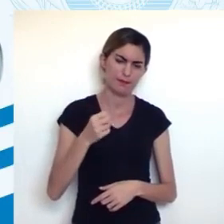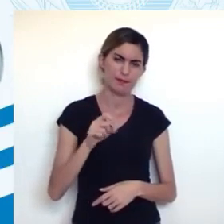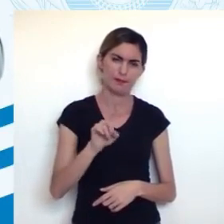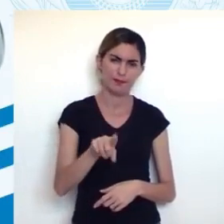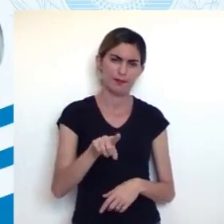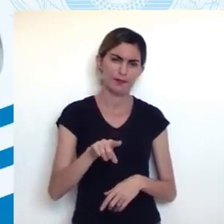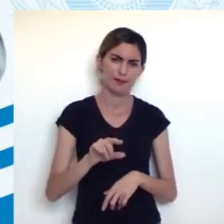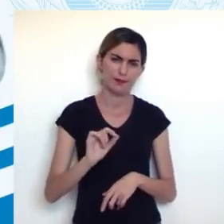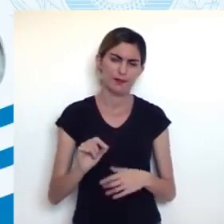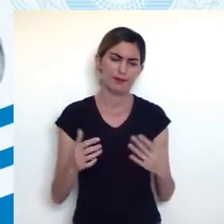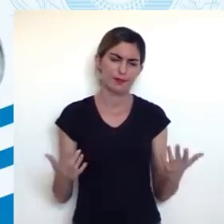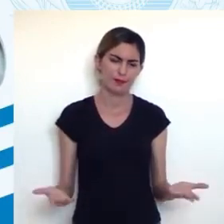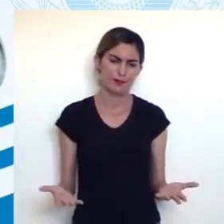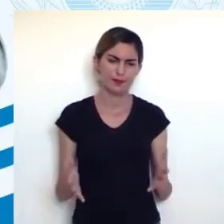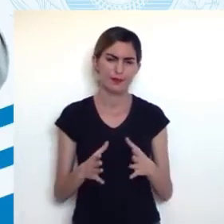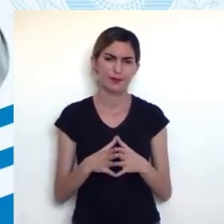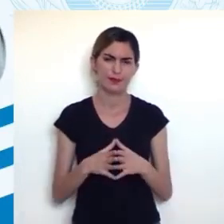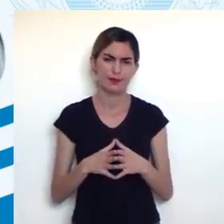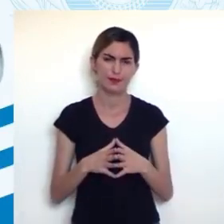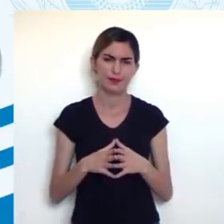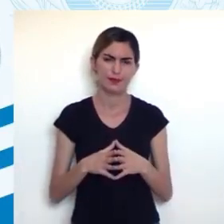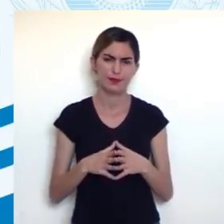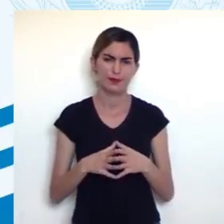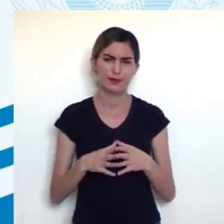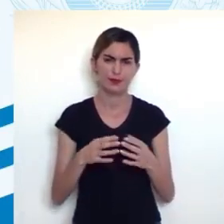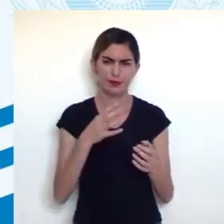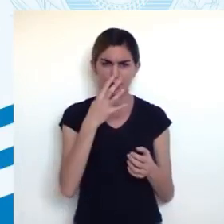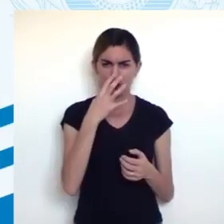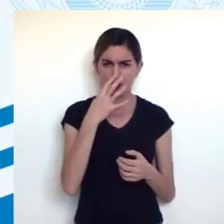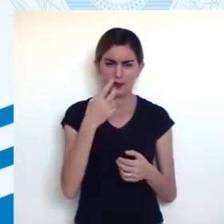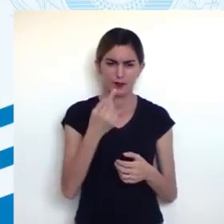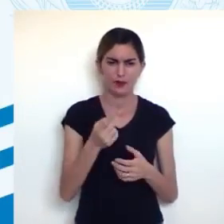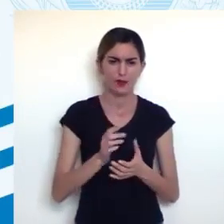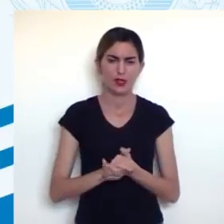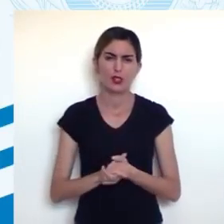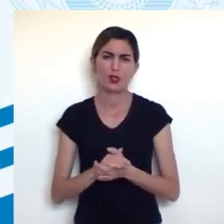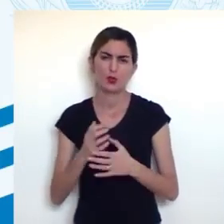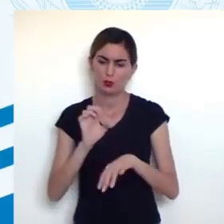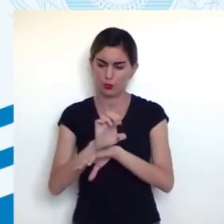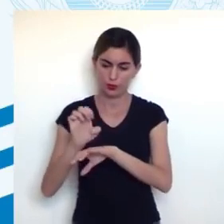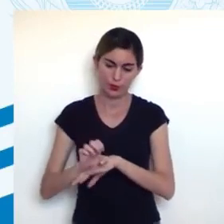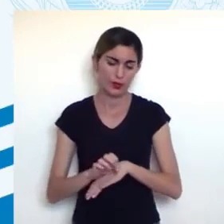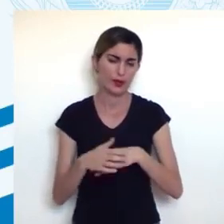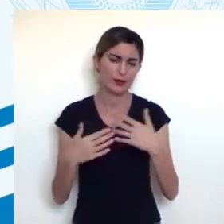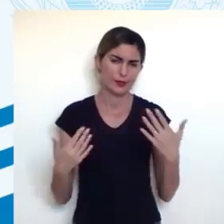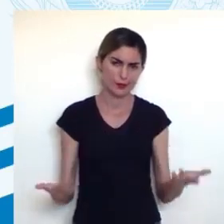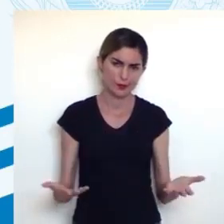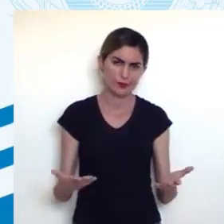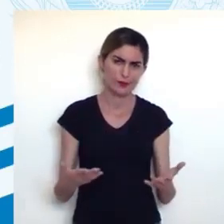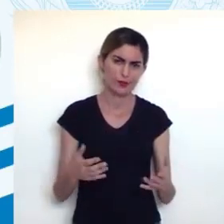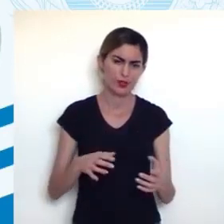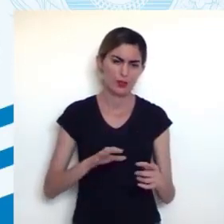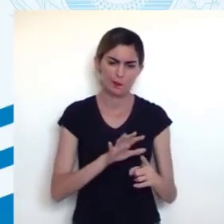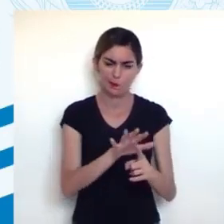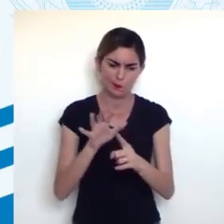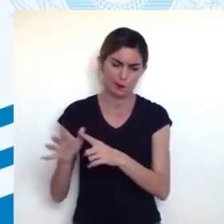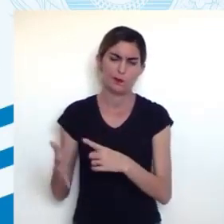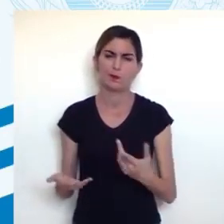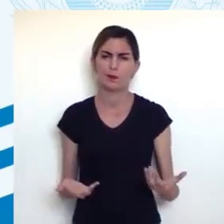manifestações foi morto. Então, observe a intervenção do Estado para sufocar o